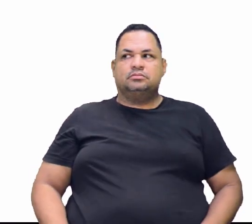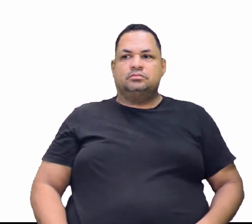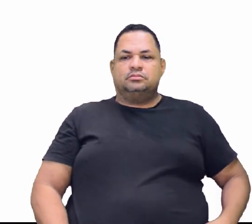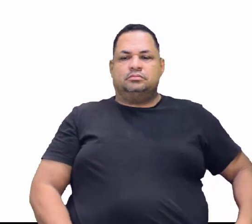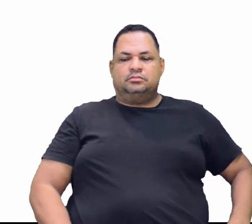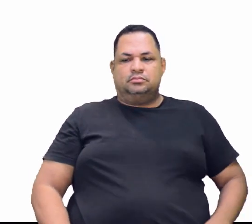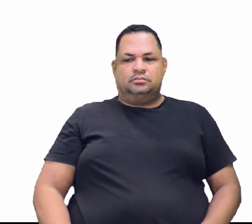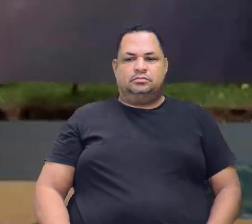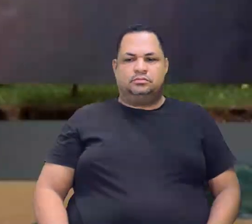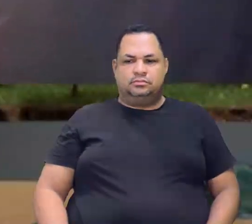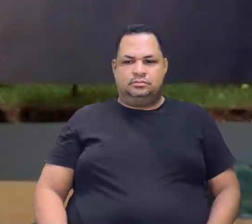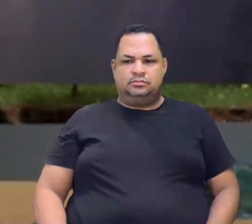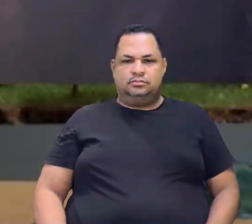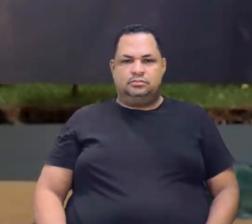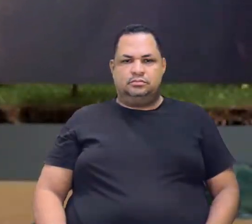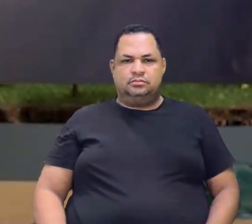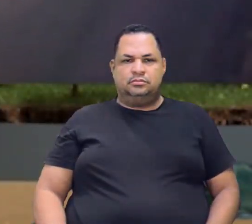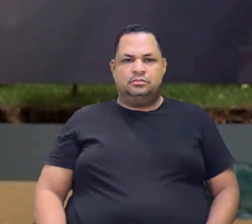mim.